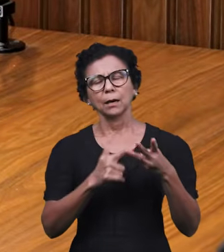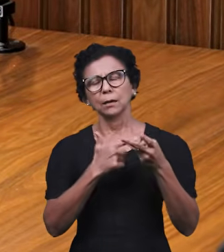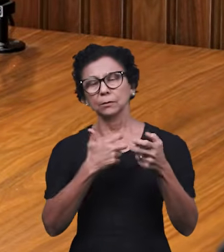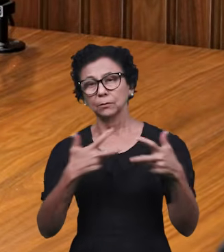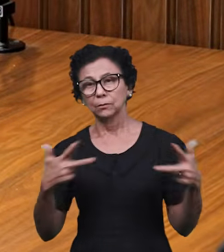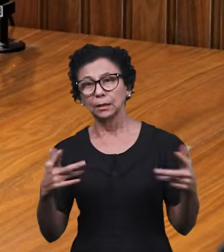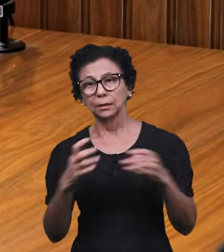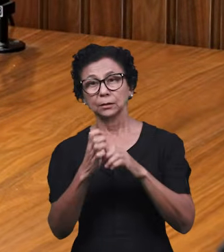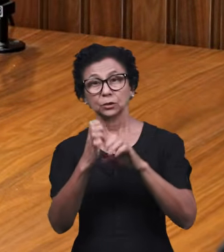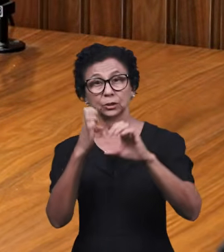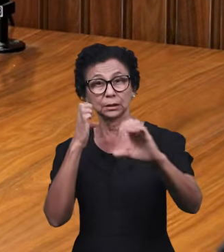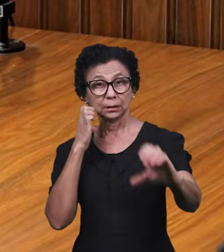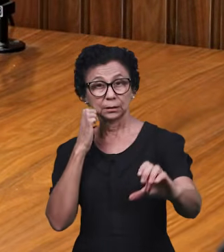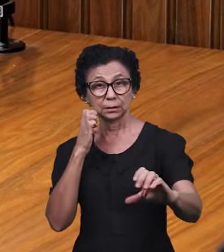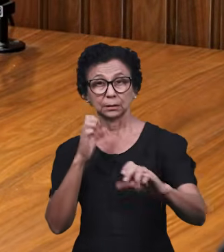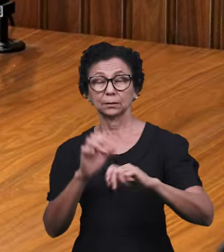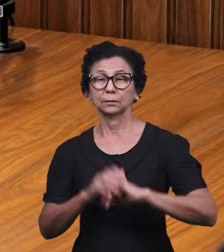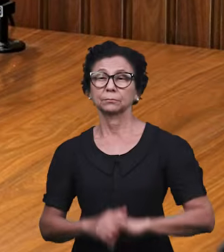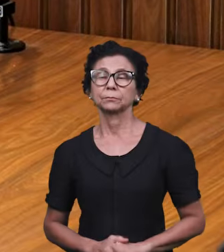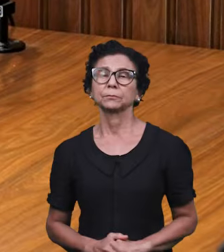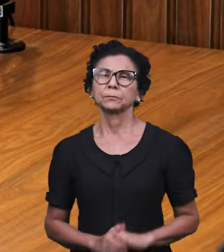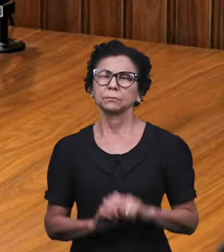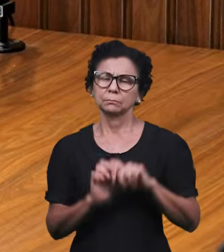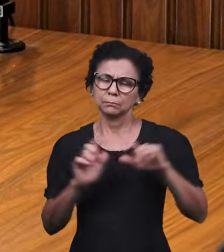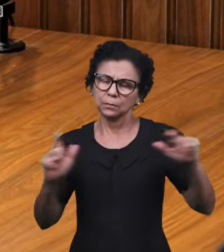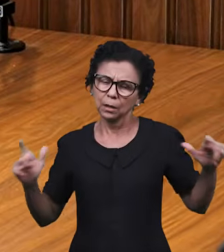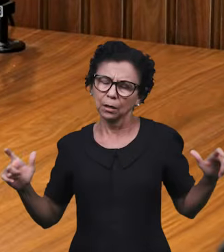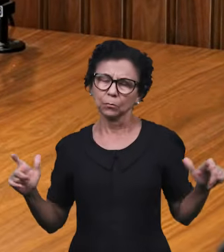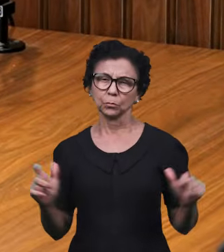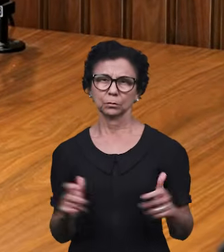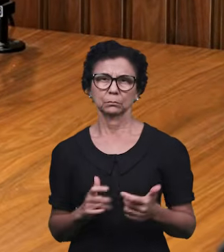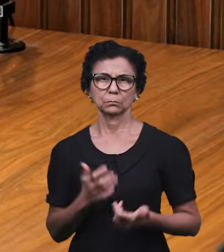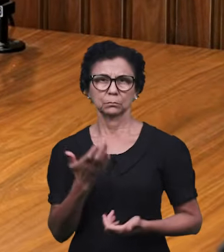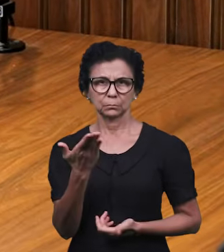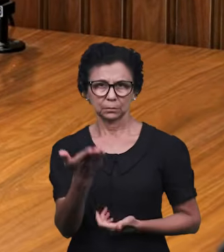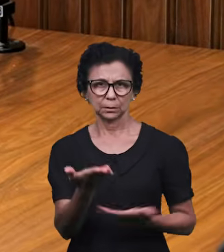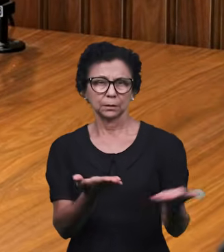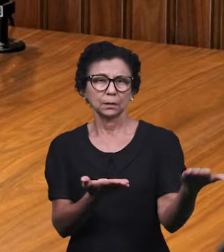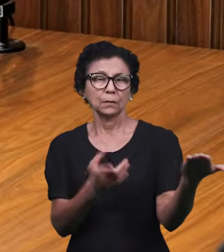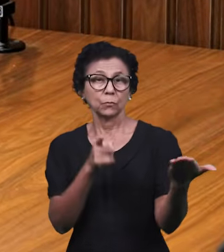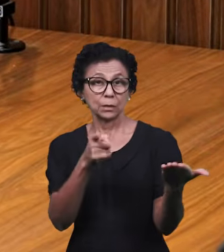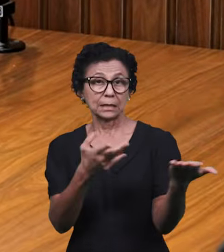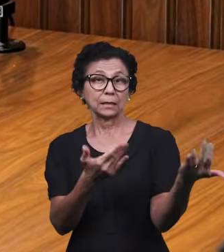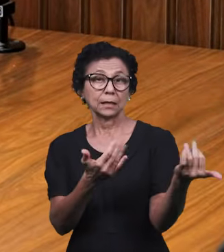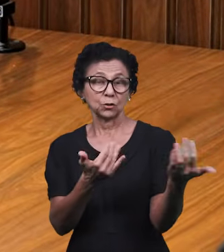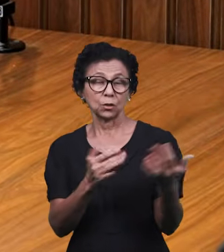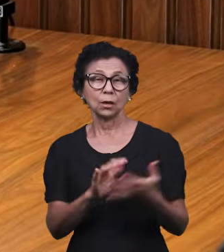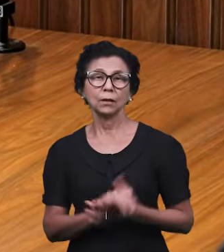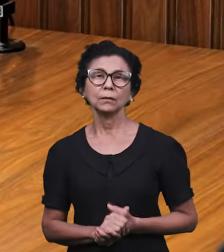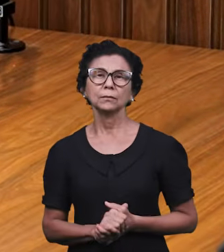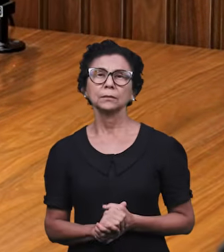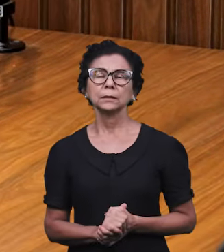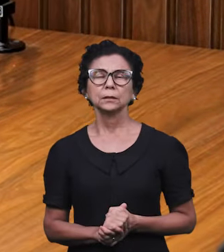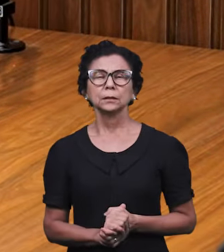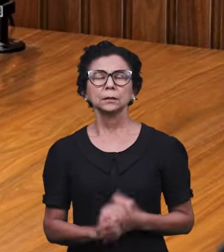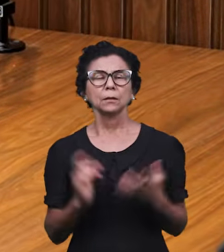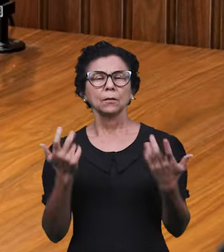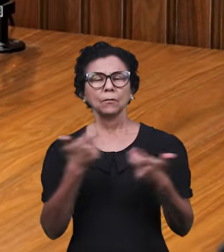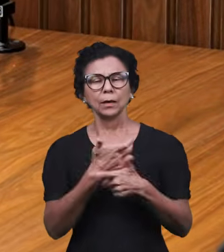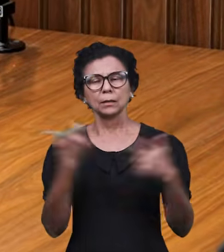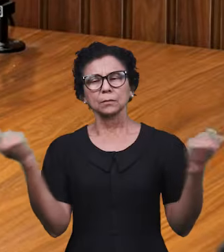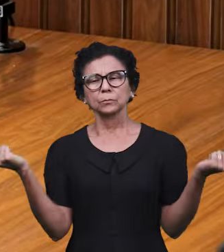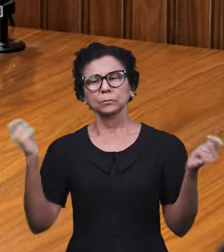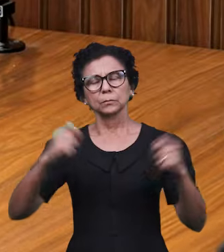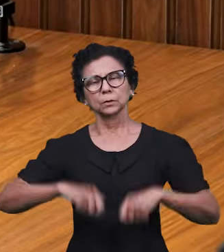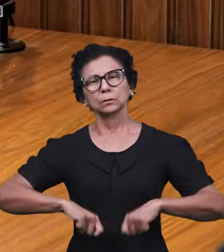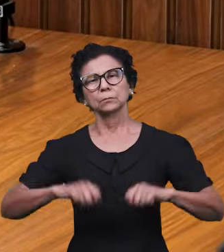Então você tem um campo vasto. Você que é jovem tem várias possibilidades, né, que gosta da parte exatas, de buscar aí